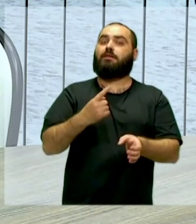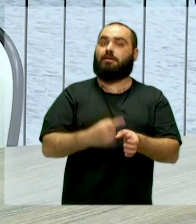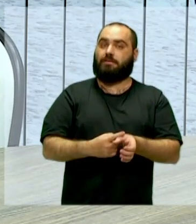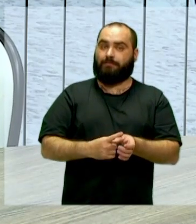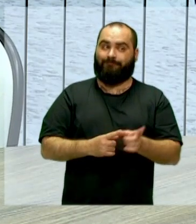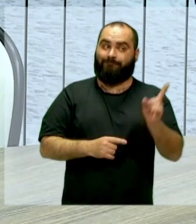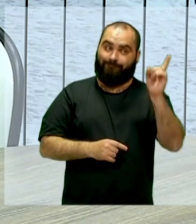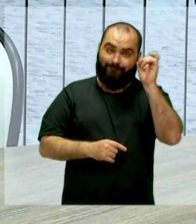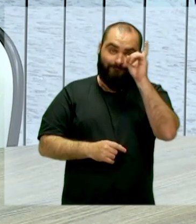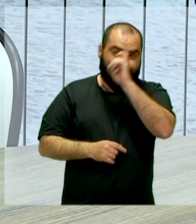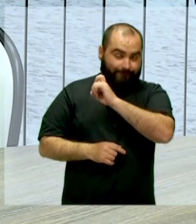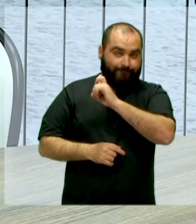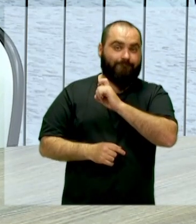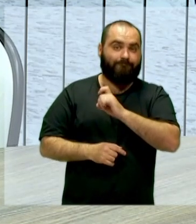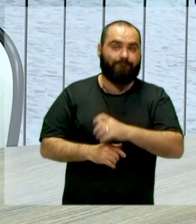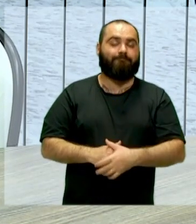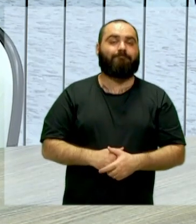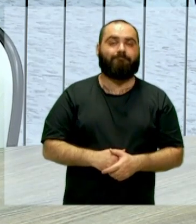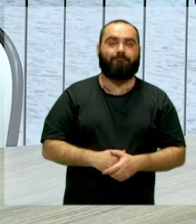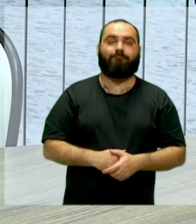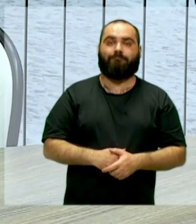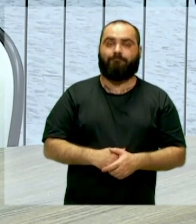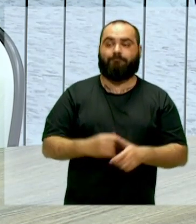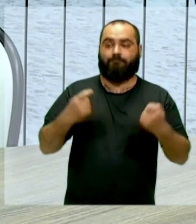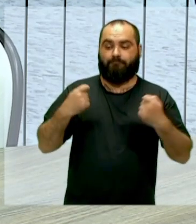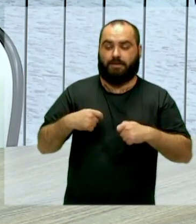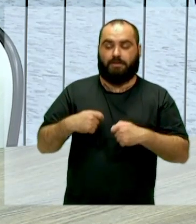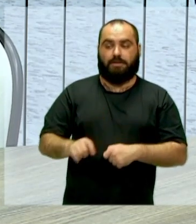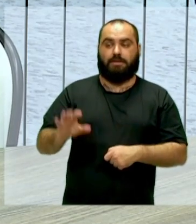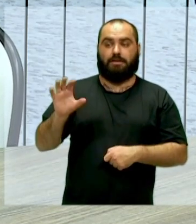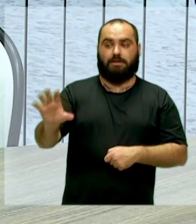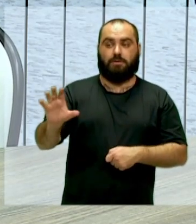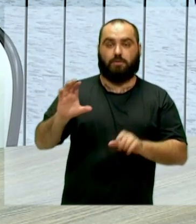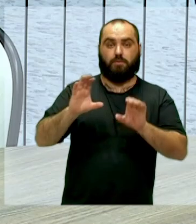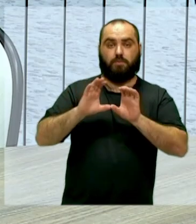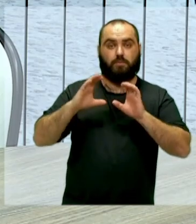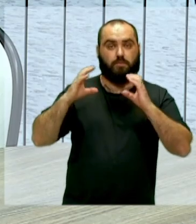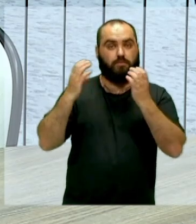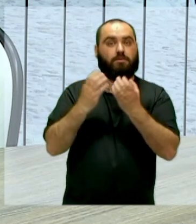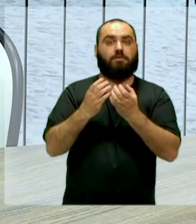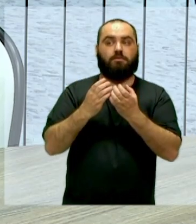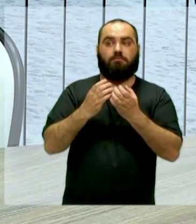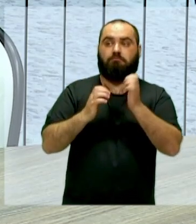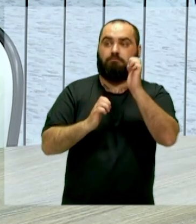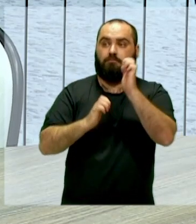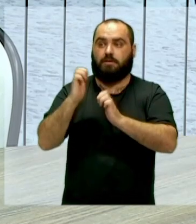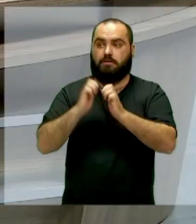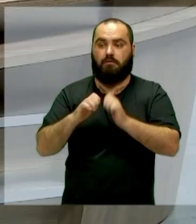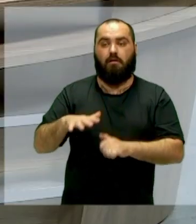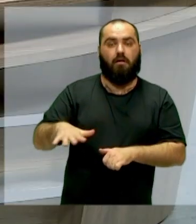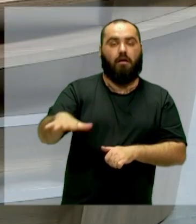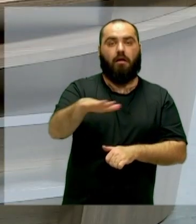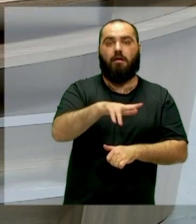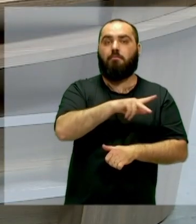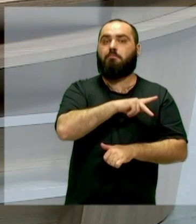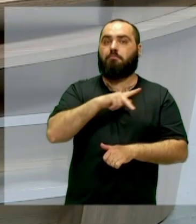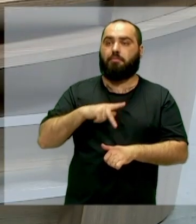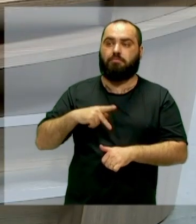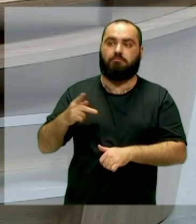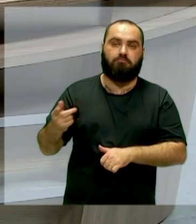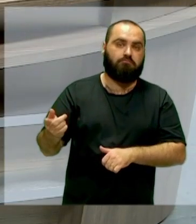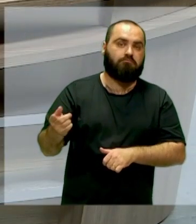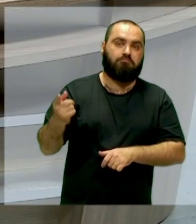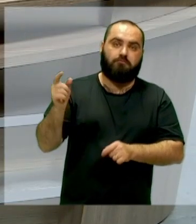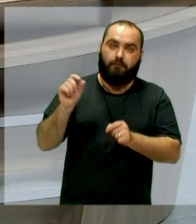delicada né então a gente precisa desse engajamento da Comunidade das empresas e do setor público para fazer essa